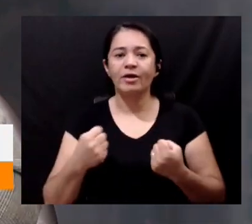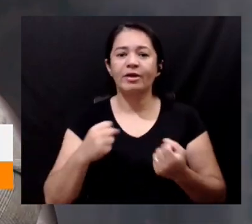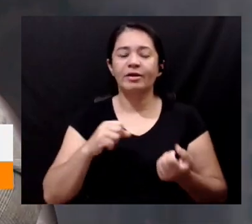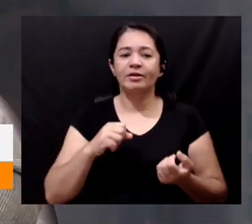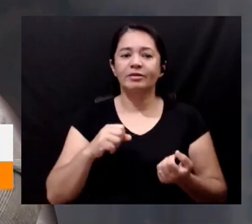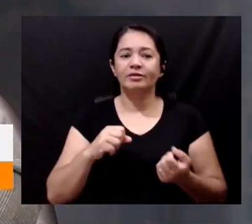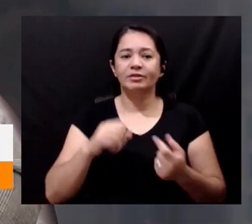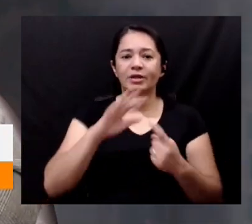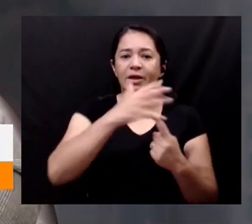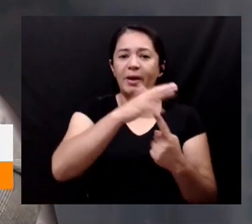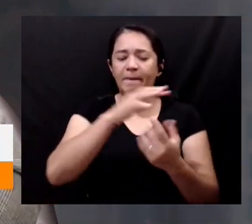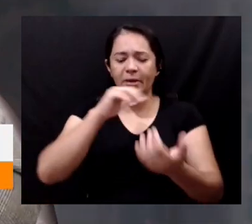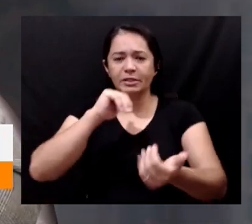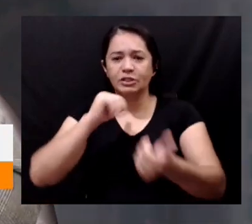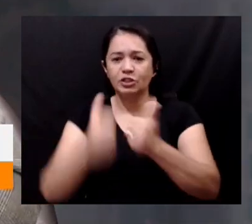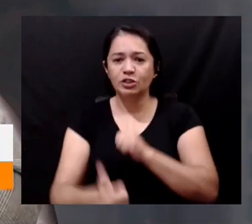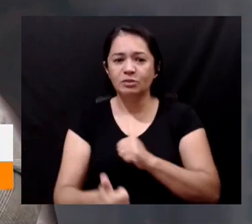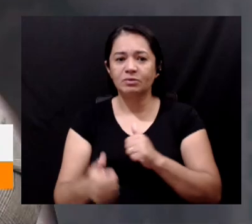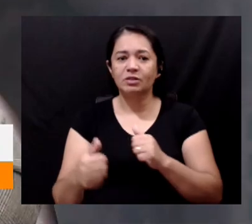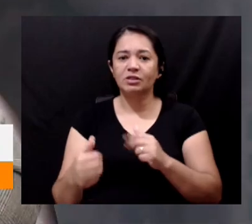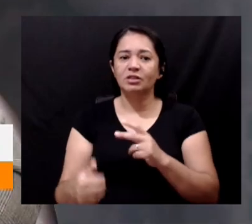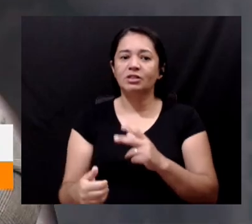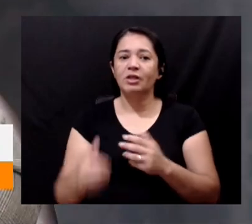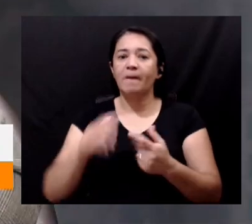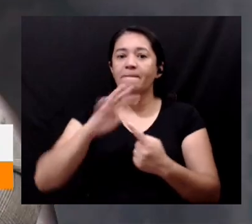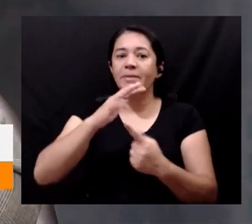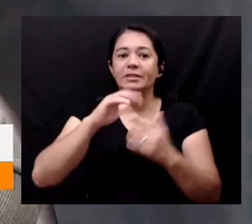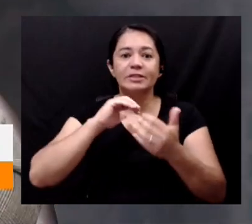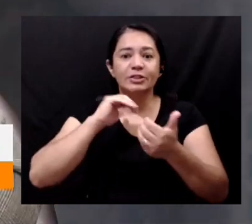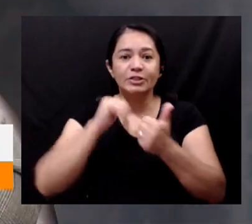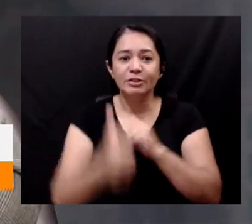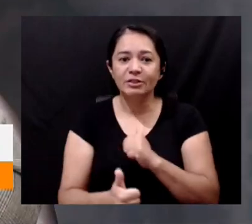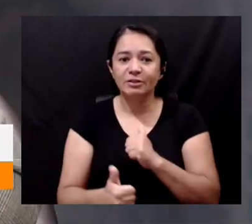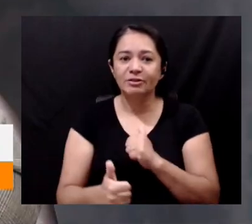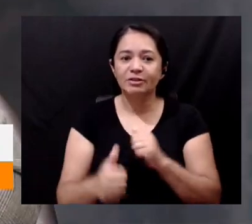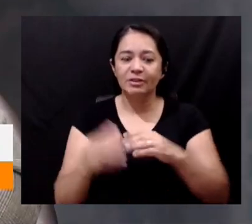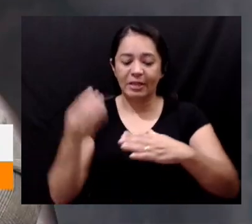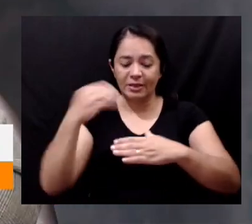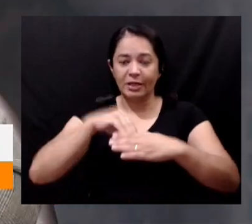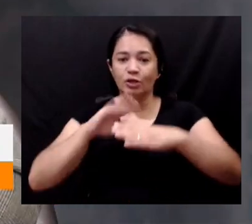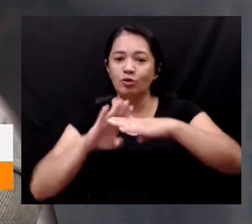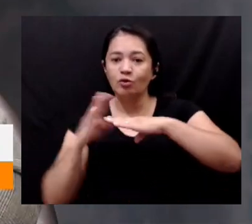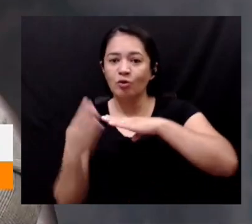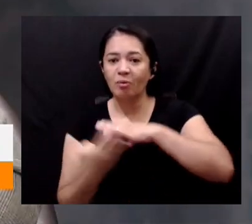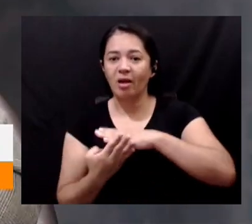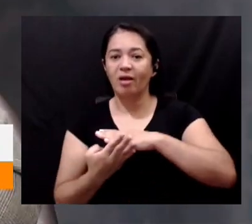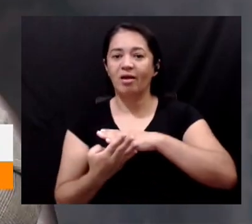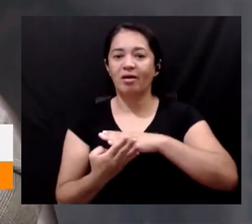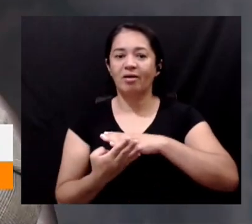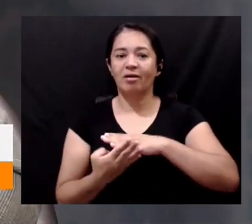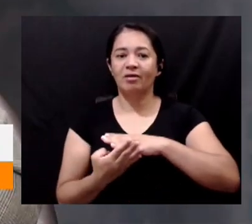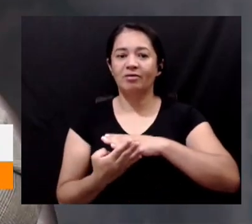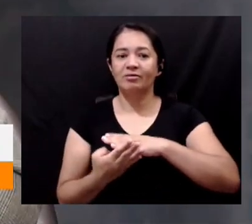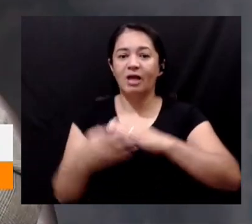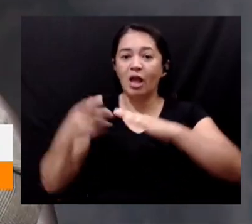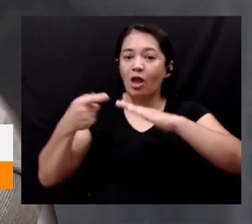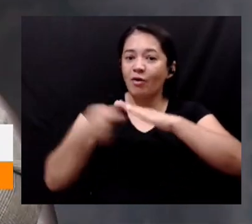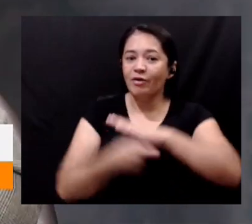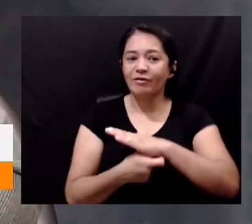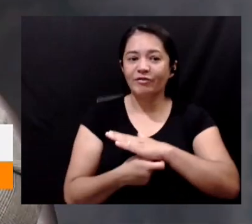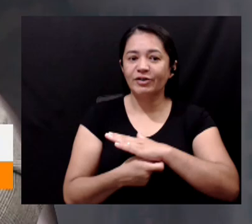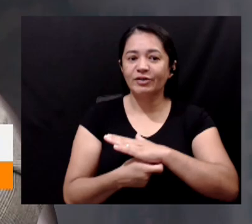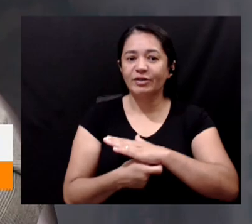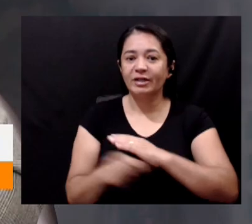esporte. Gente, praças de esporte nos bairros, né. É um investimento que não é um investimento tão caro,